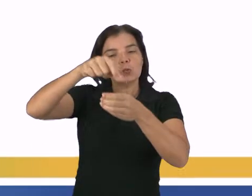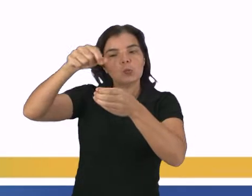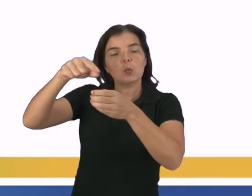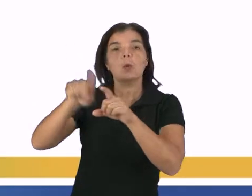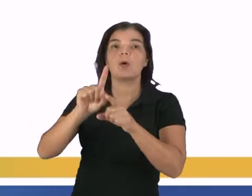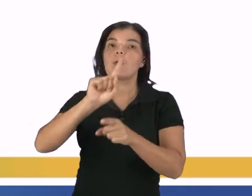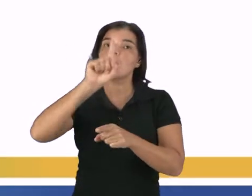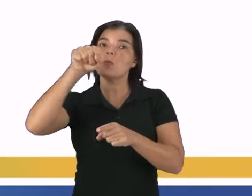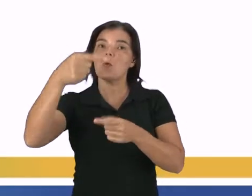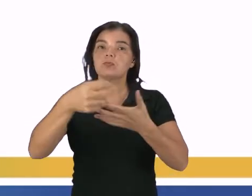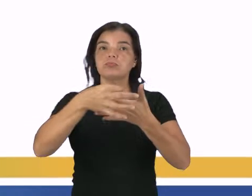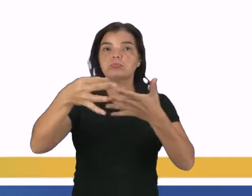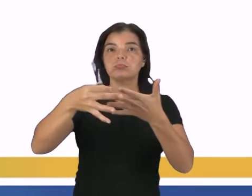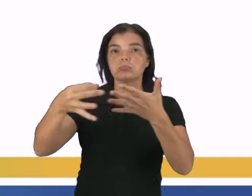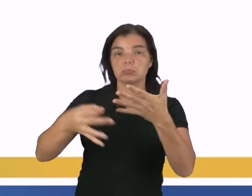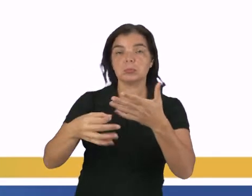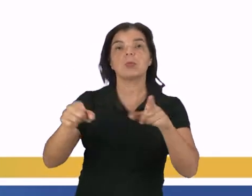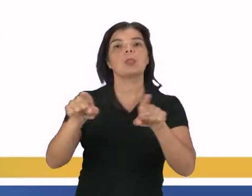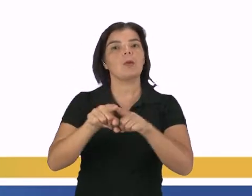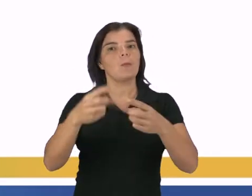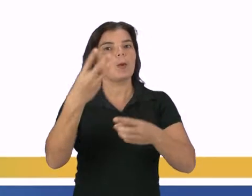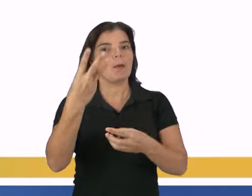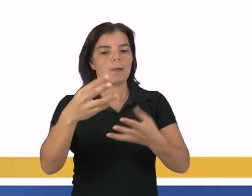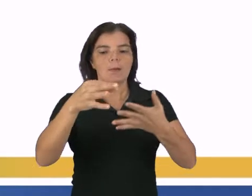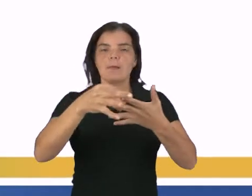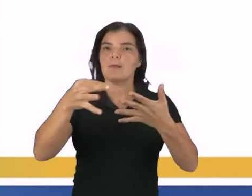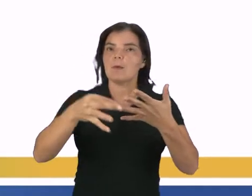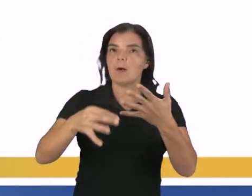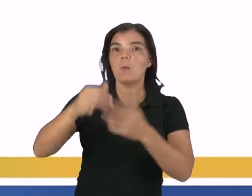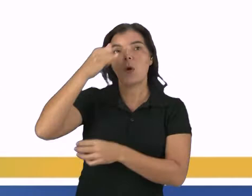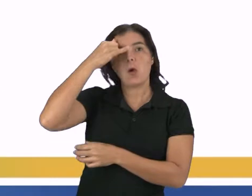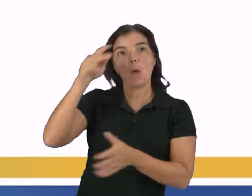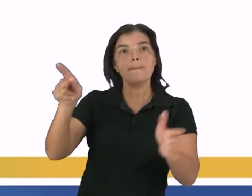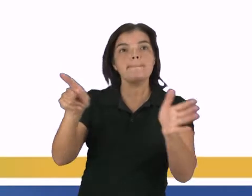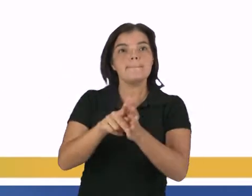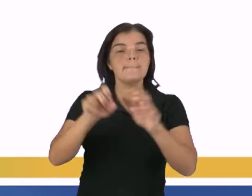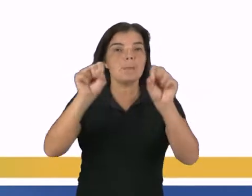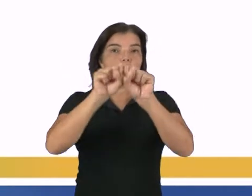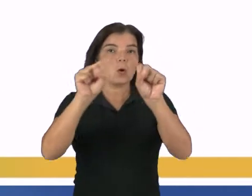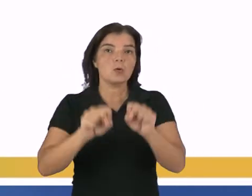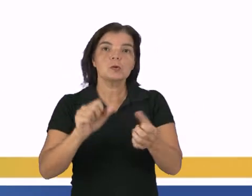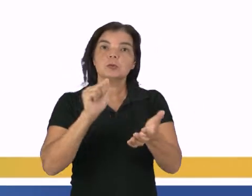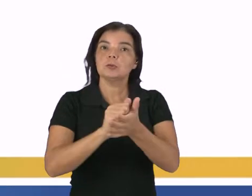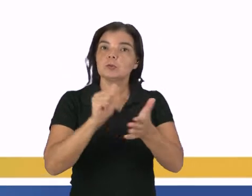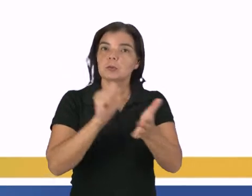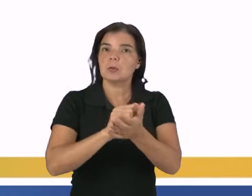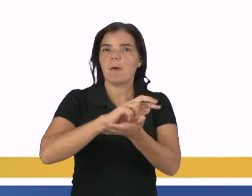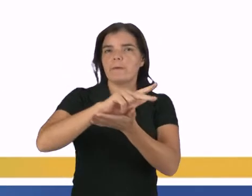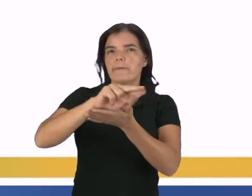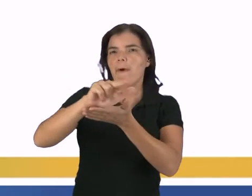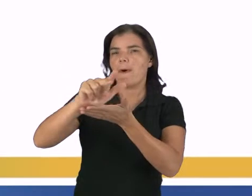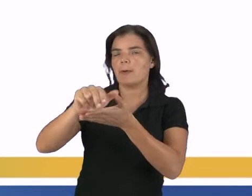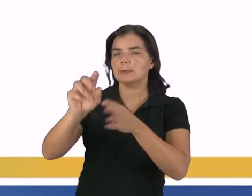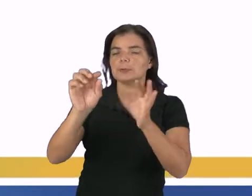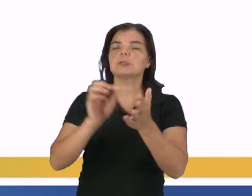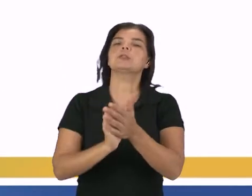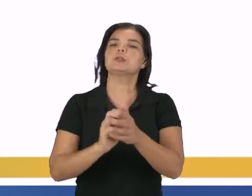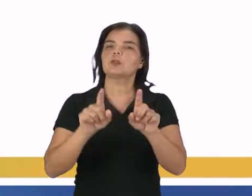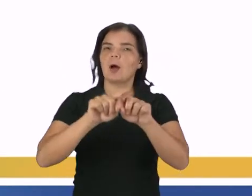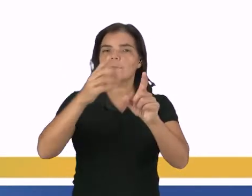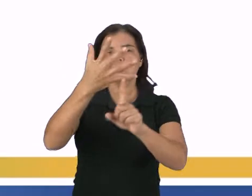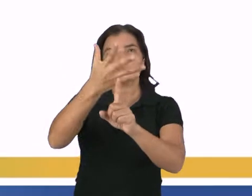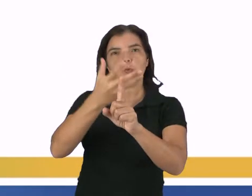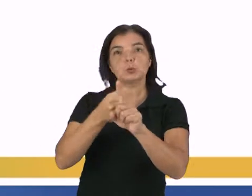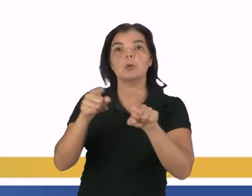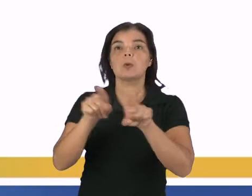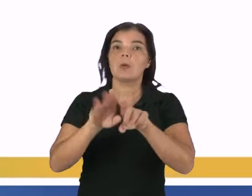Além disso, esses 3 povos também conseguiram criar seu próprio sistema de escrita e várias composições